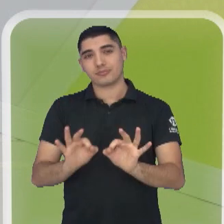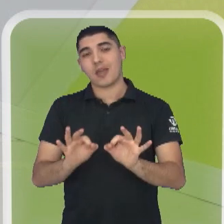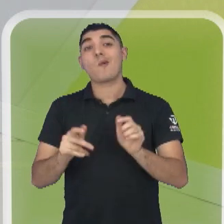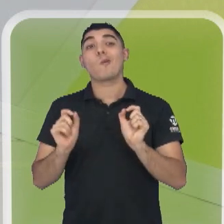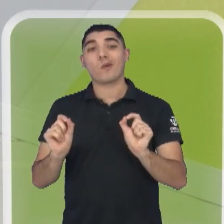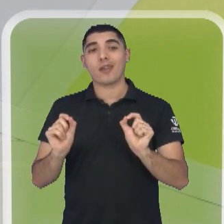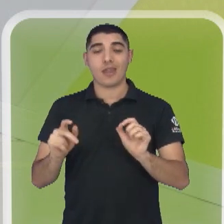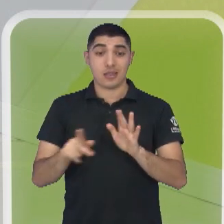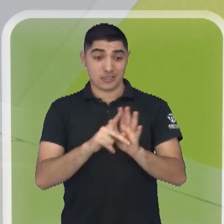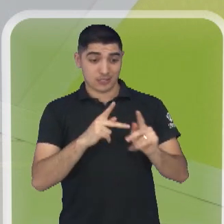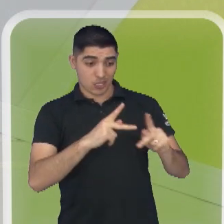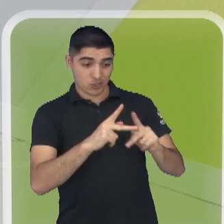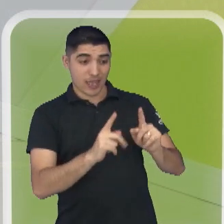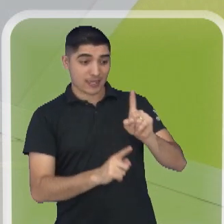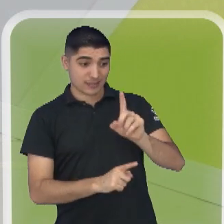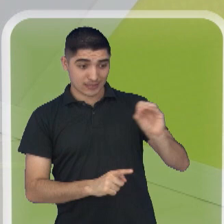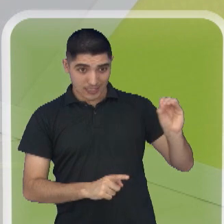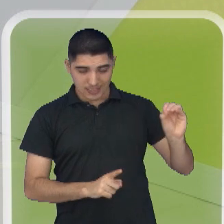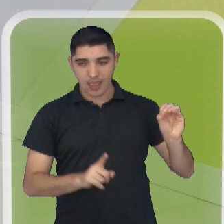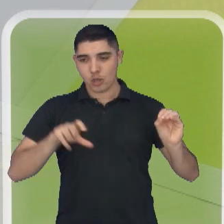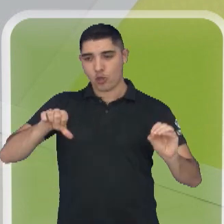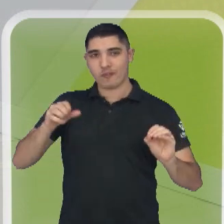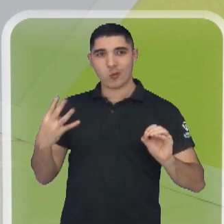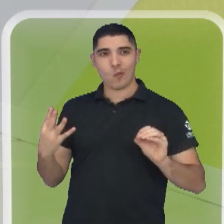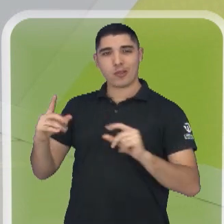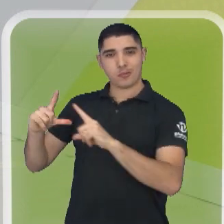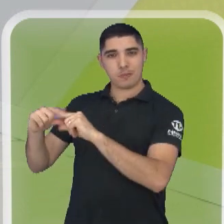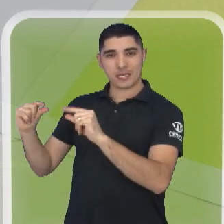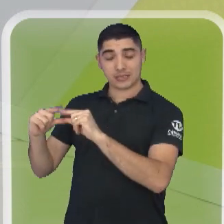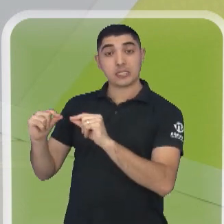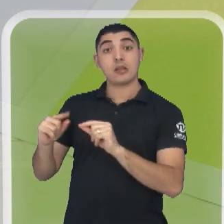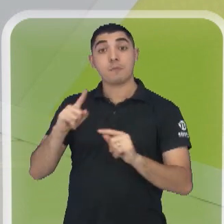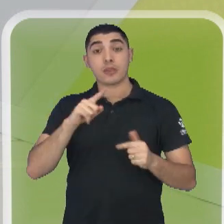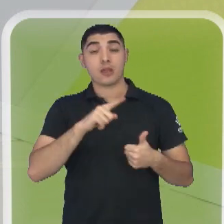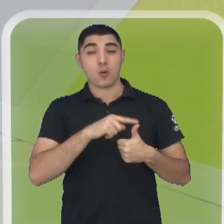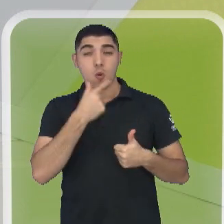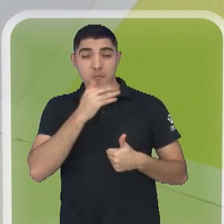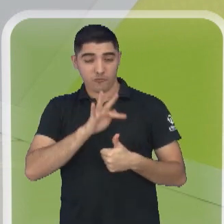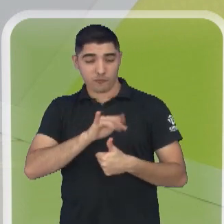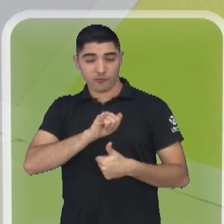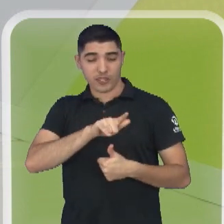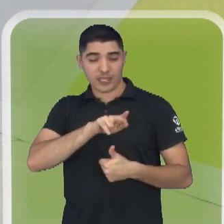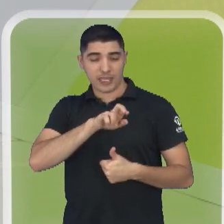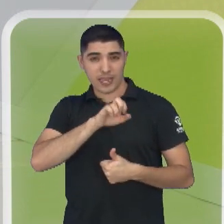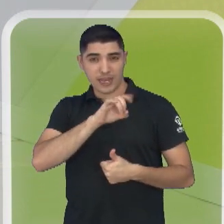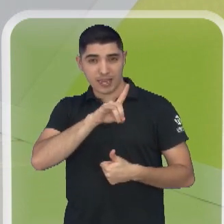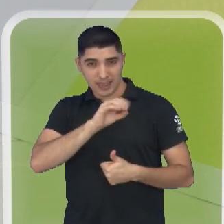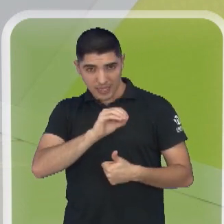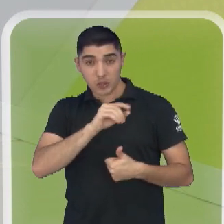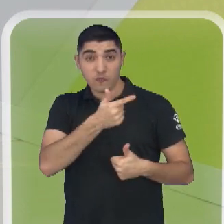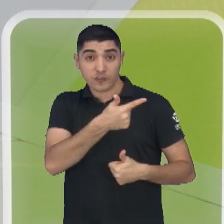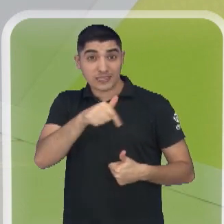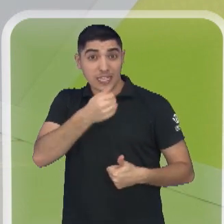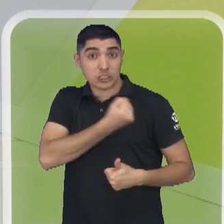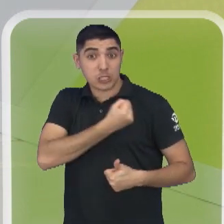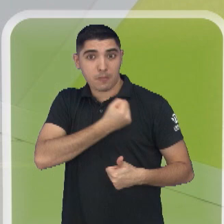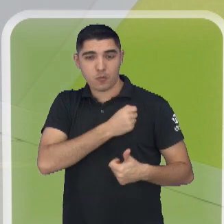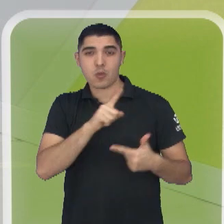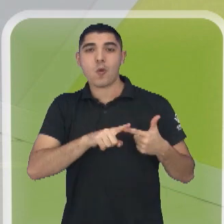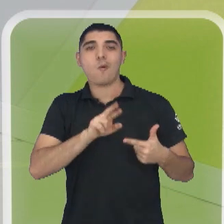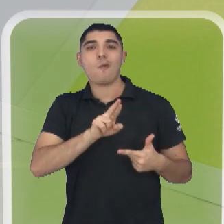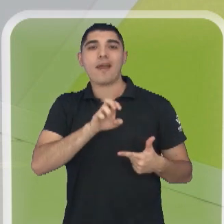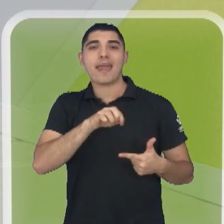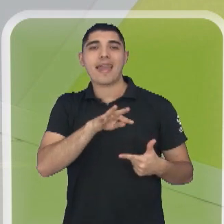de 100-94, tendo como grande destaque o Figueiredo com 27 pontos e o Renato Carbonari